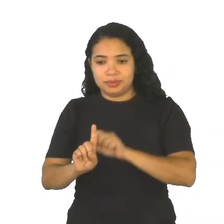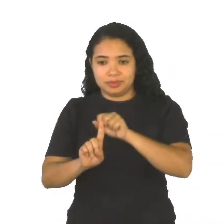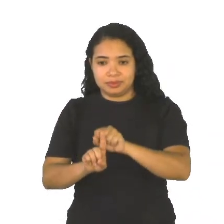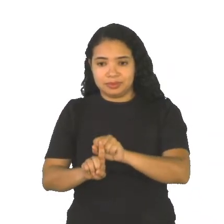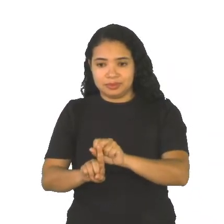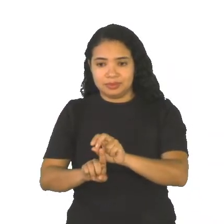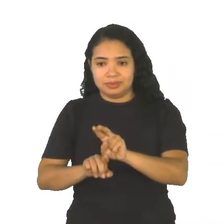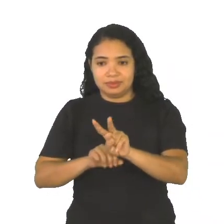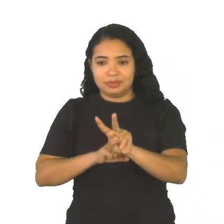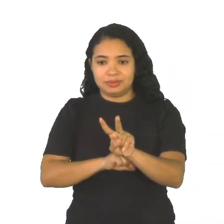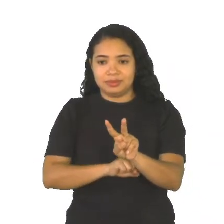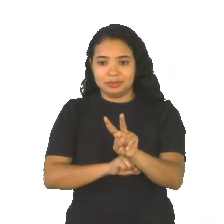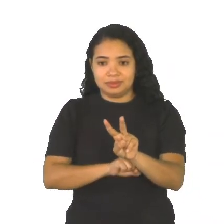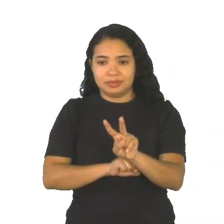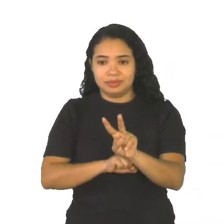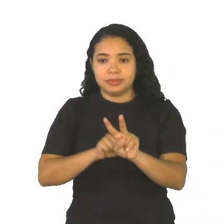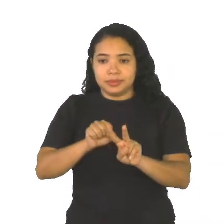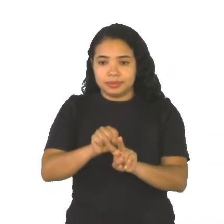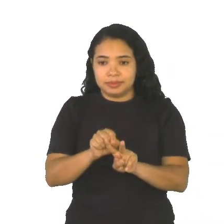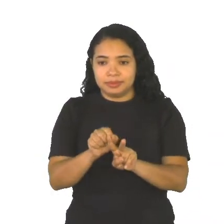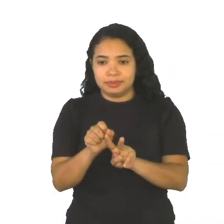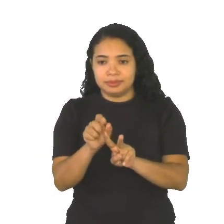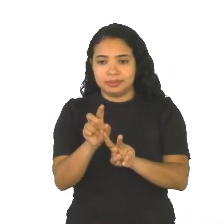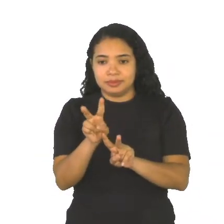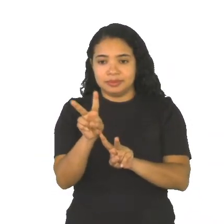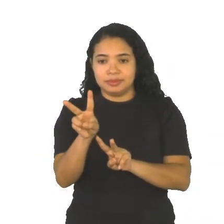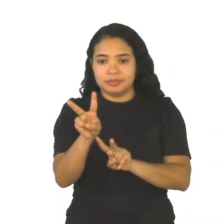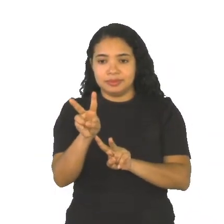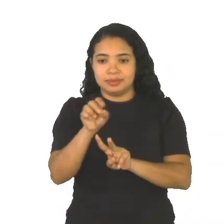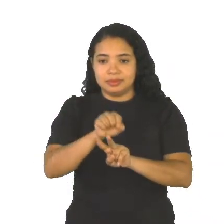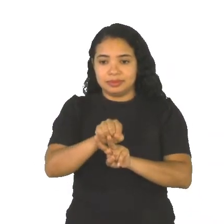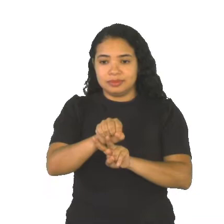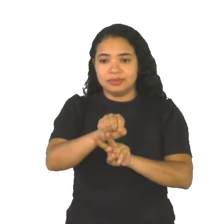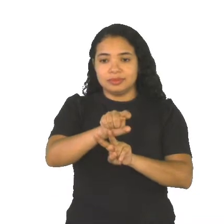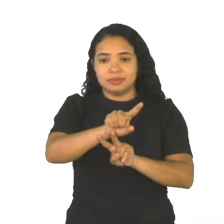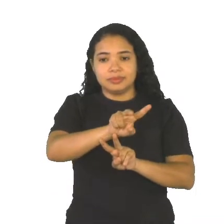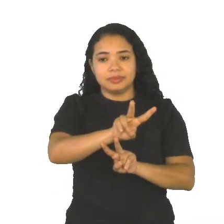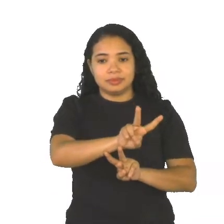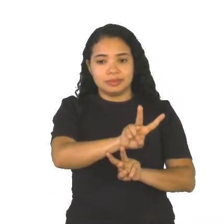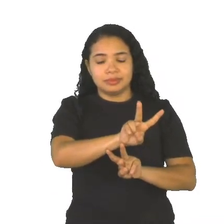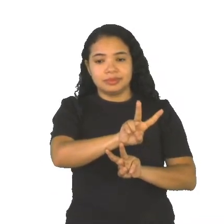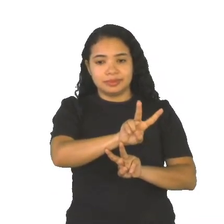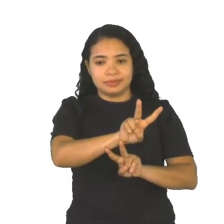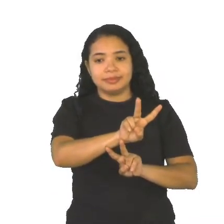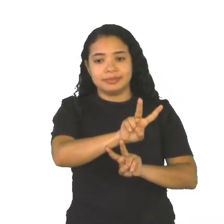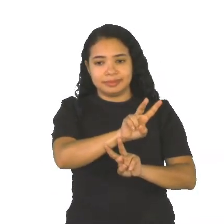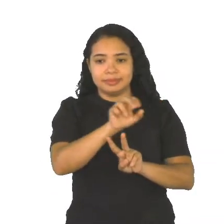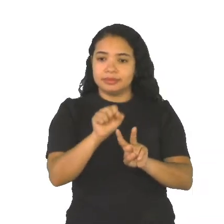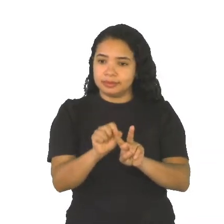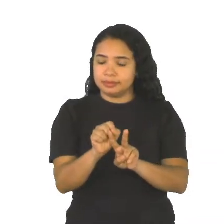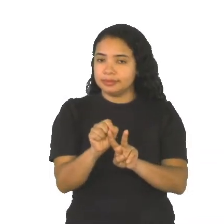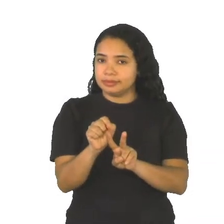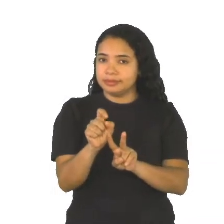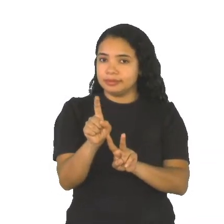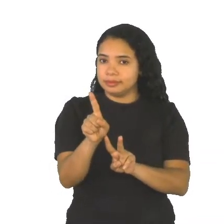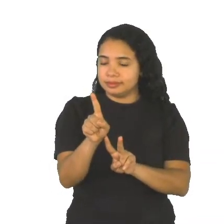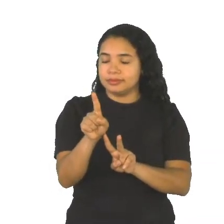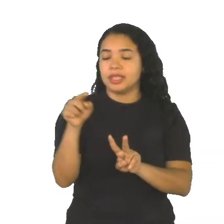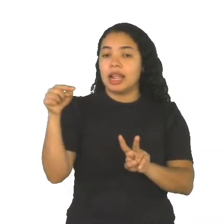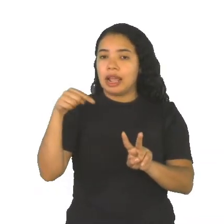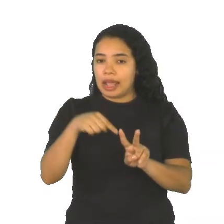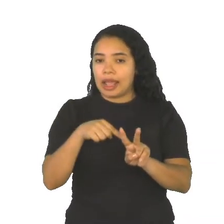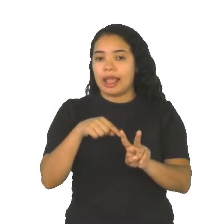ter duas bactérias apenas de uma. Uma só se formou em duas. Esse processo de reprodução assexuada